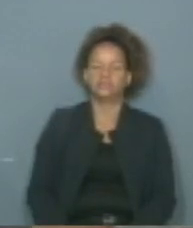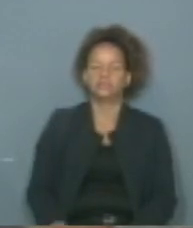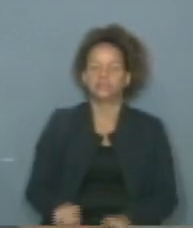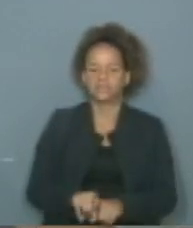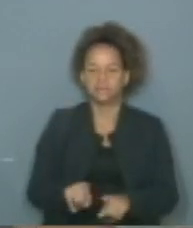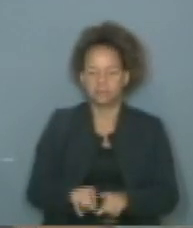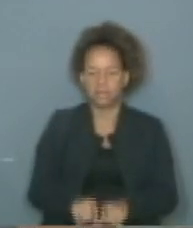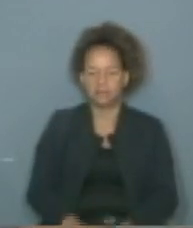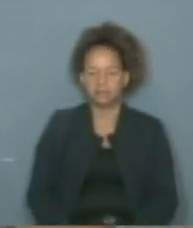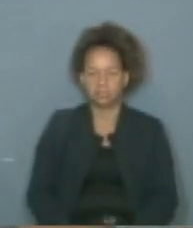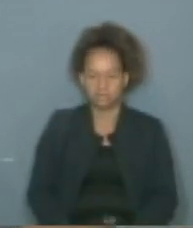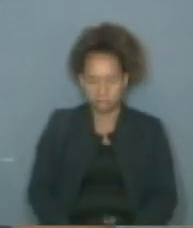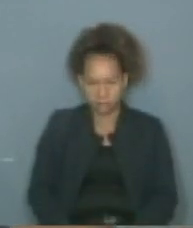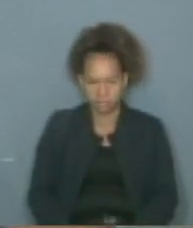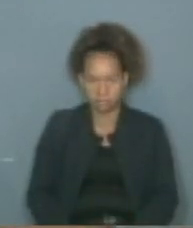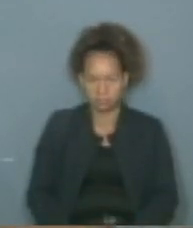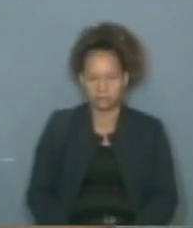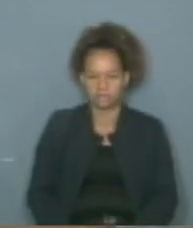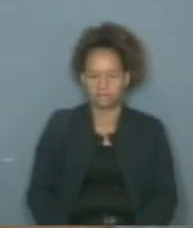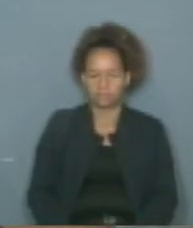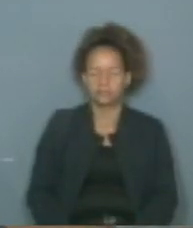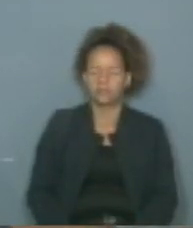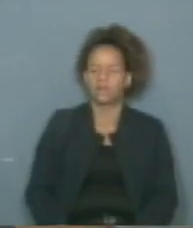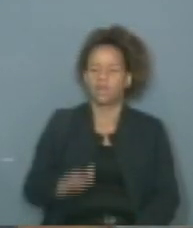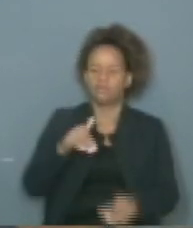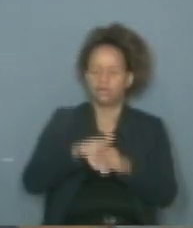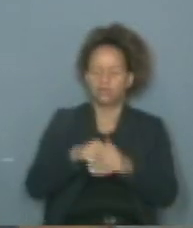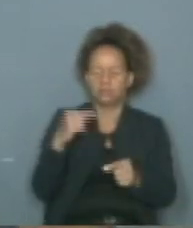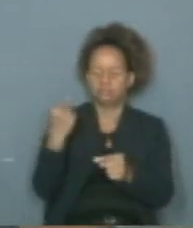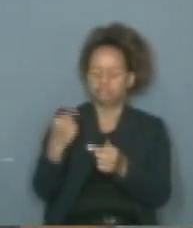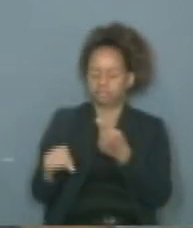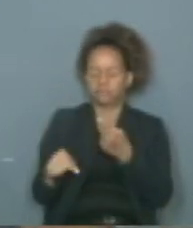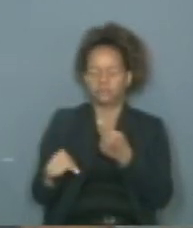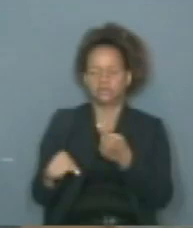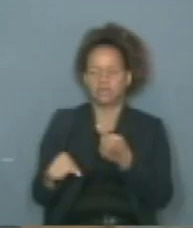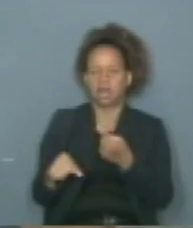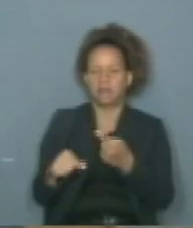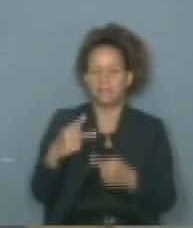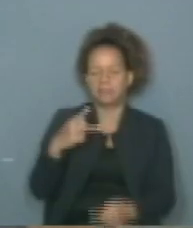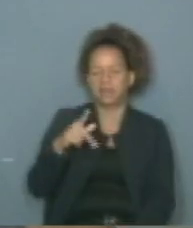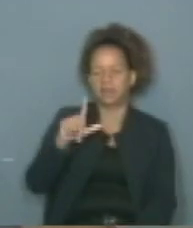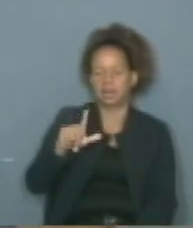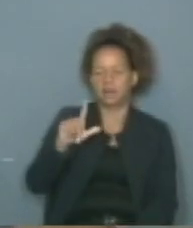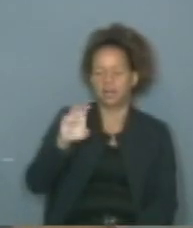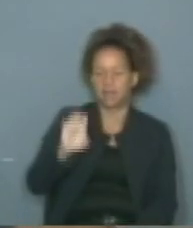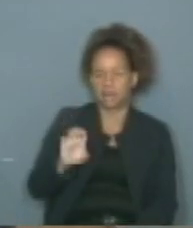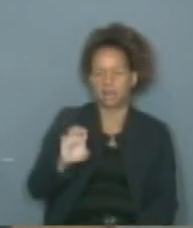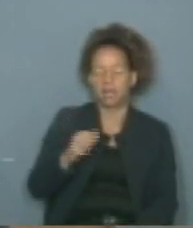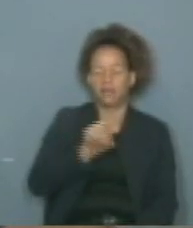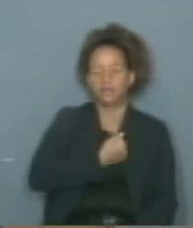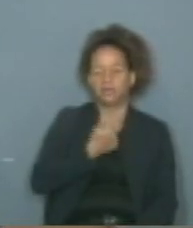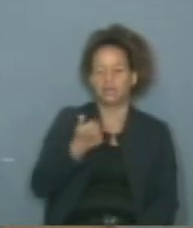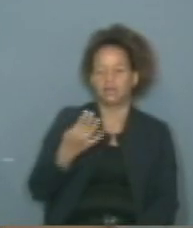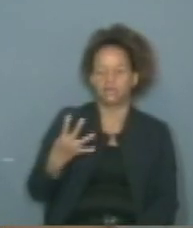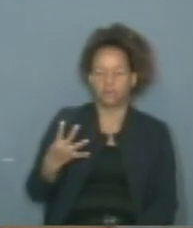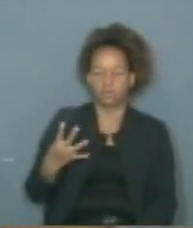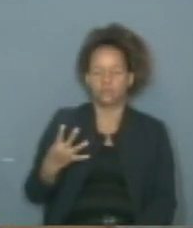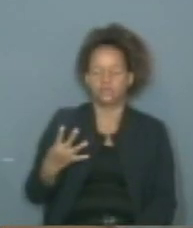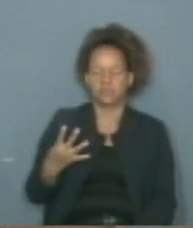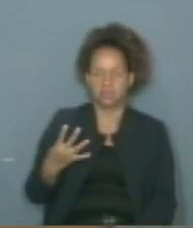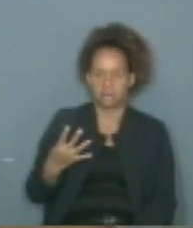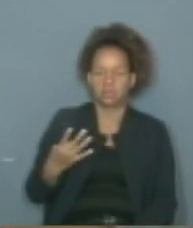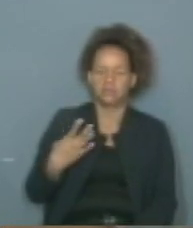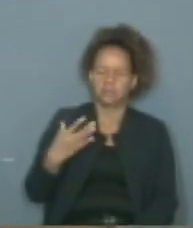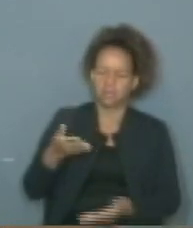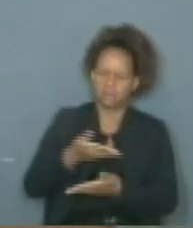aqui também, que eu votaria contrário ao PLE de número 14, que inclusive